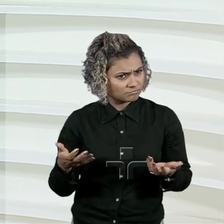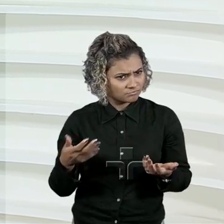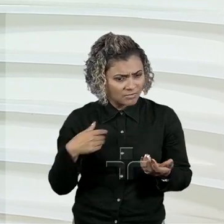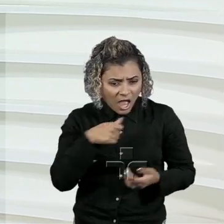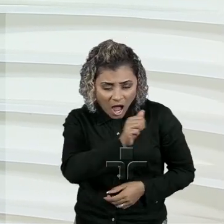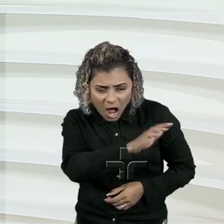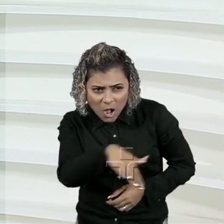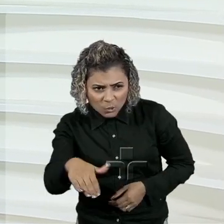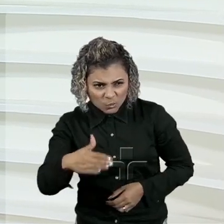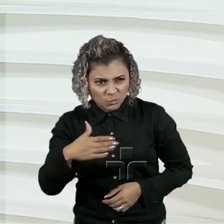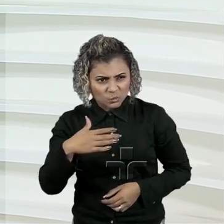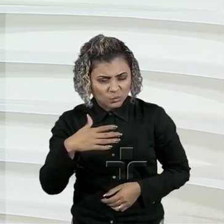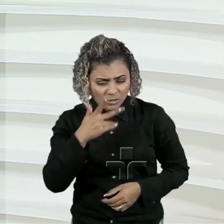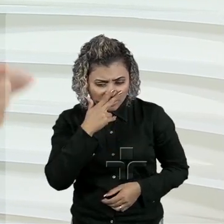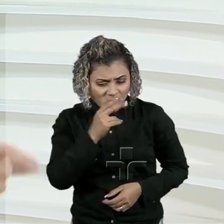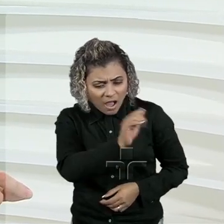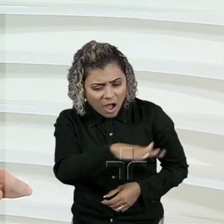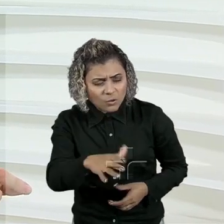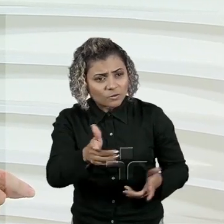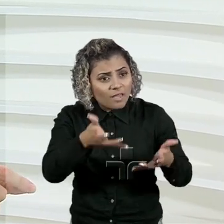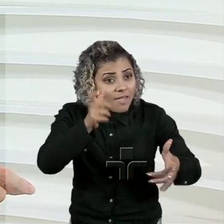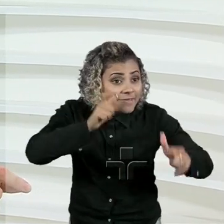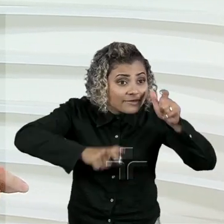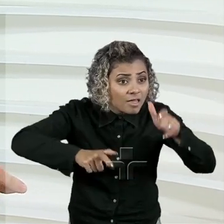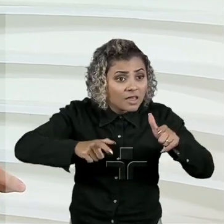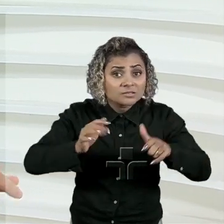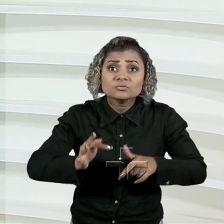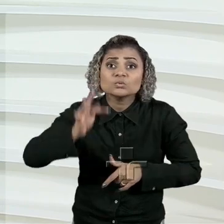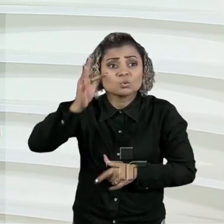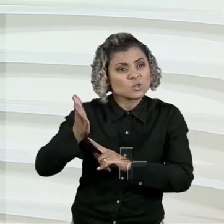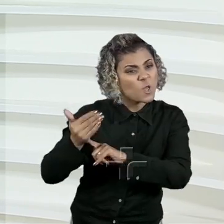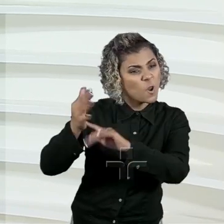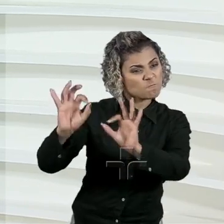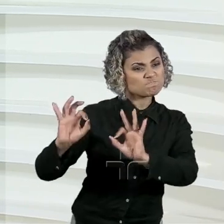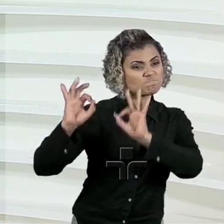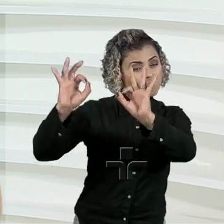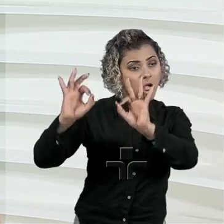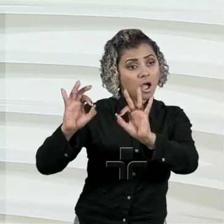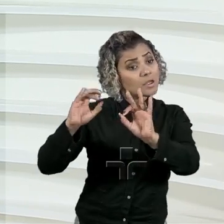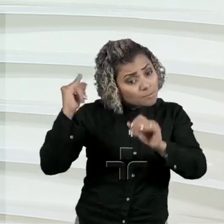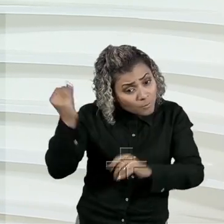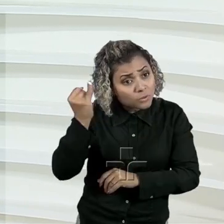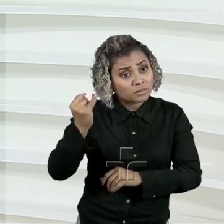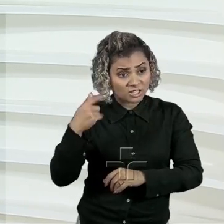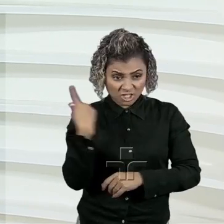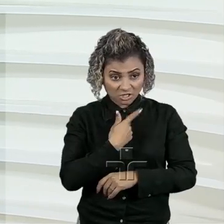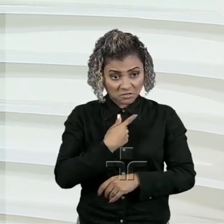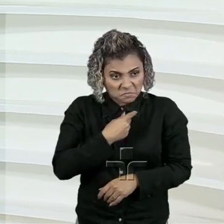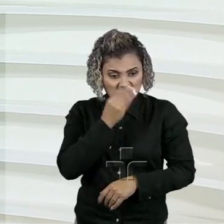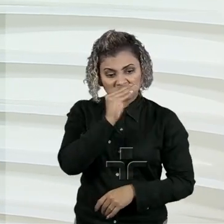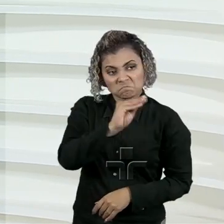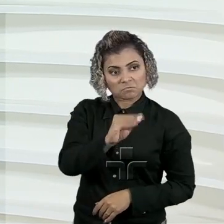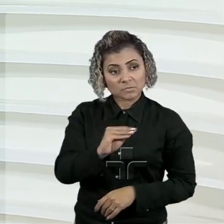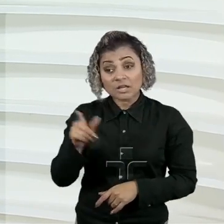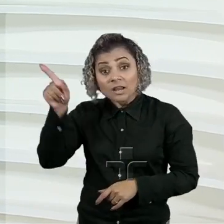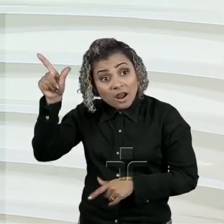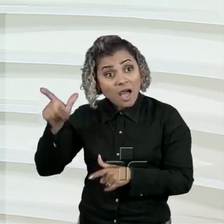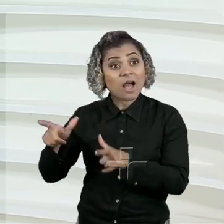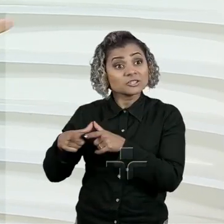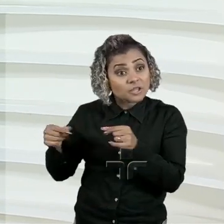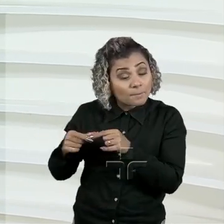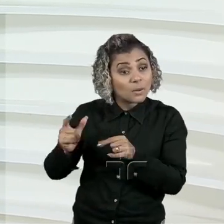nossos estudantes esse futuro que está batendo a nossa porta. Todo mundo fala de revolução 4.0, o Japão já está falando de uma